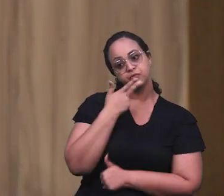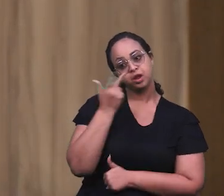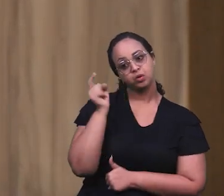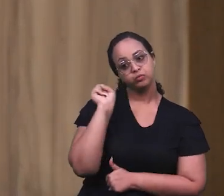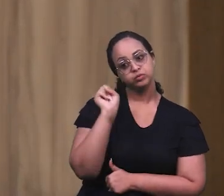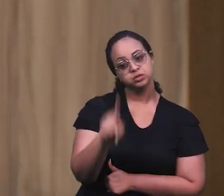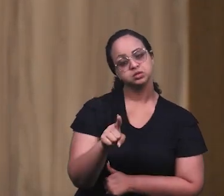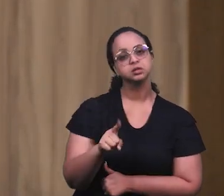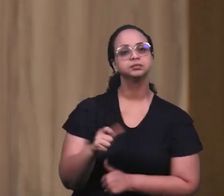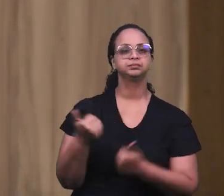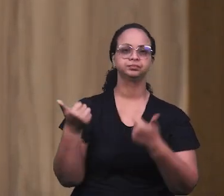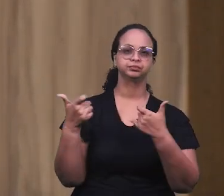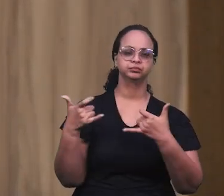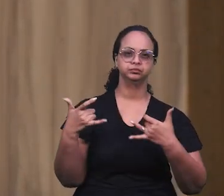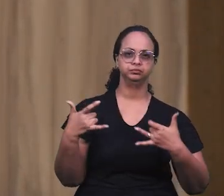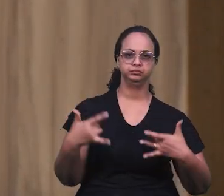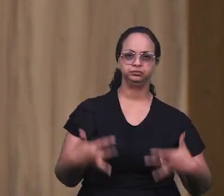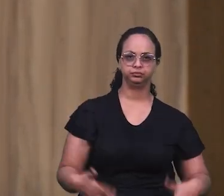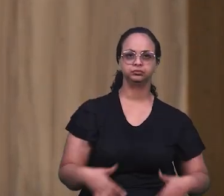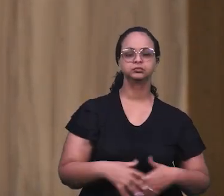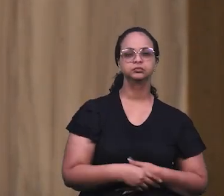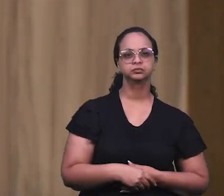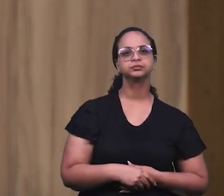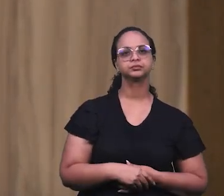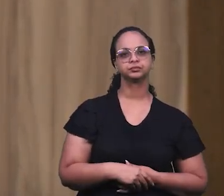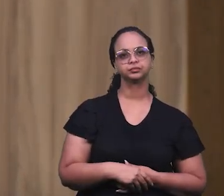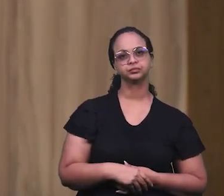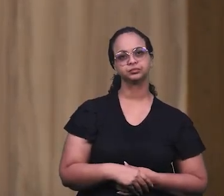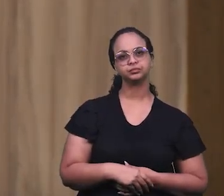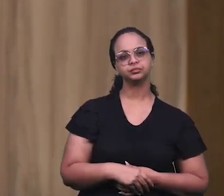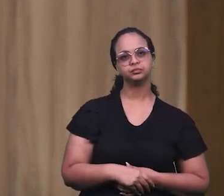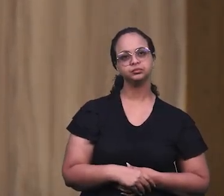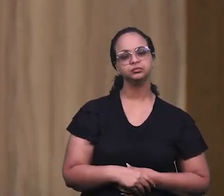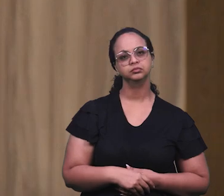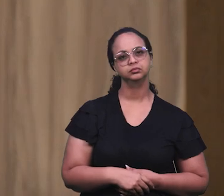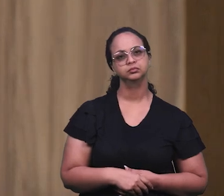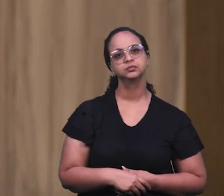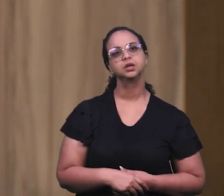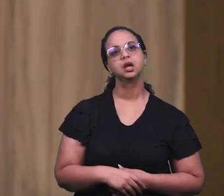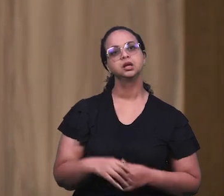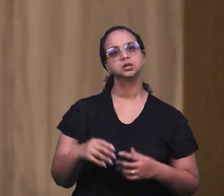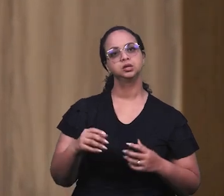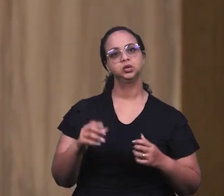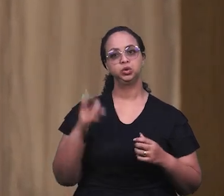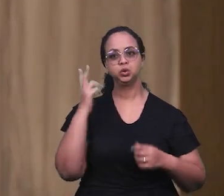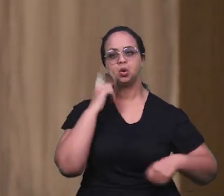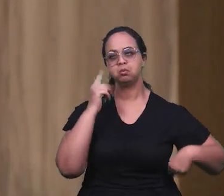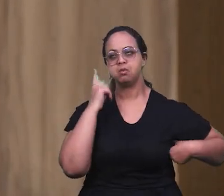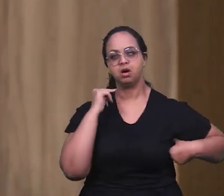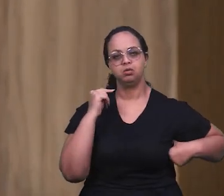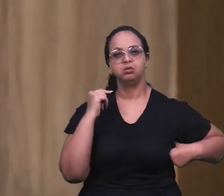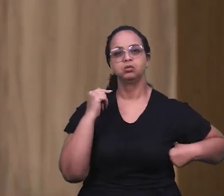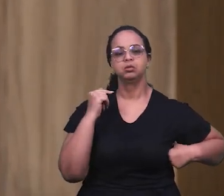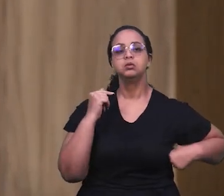Então, ambientar mesmo esse surdo cego para que ele participe ali, normalmente, sem dificuldade, né? Que a